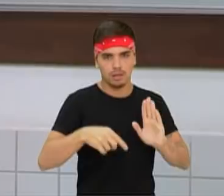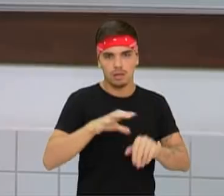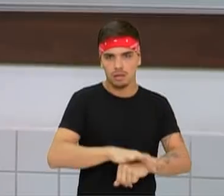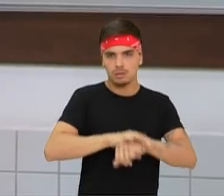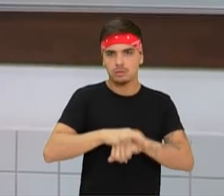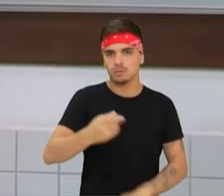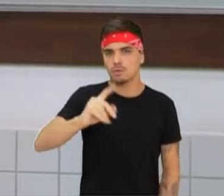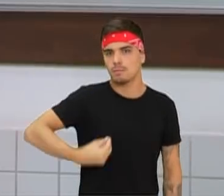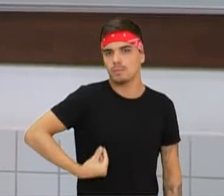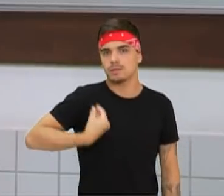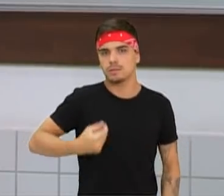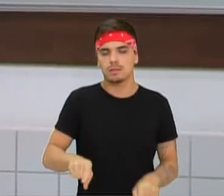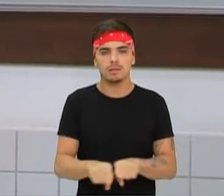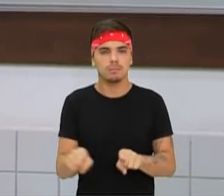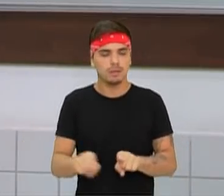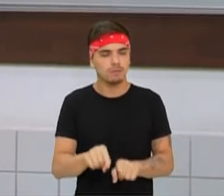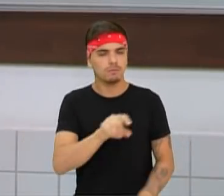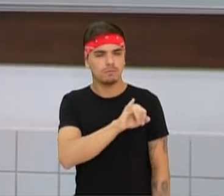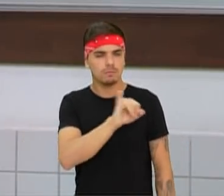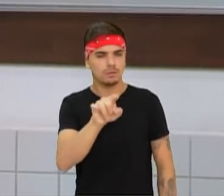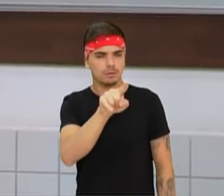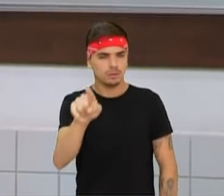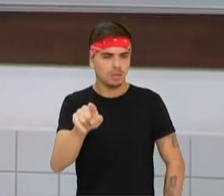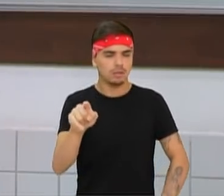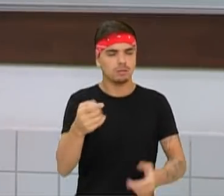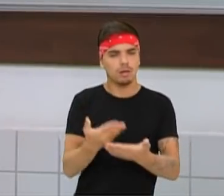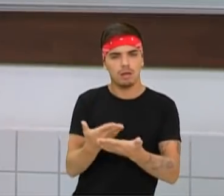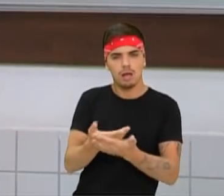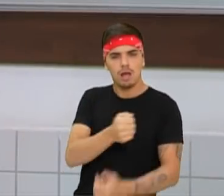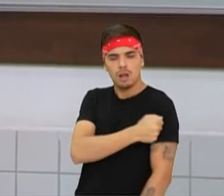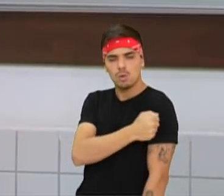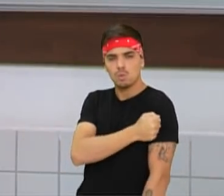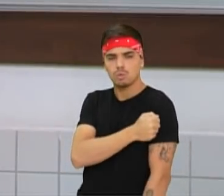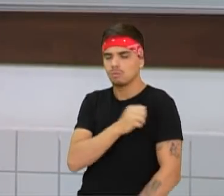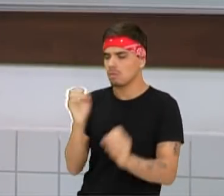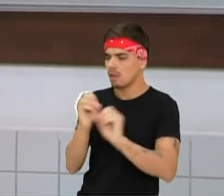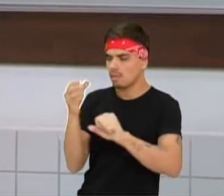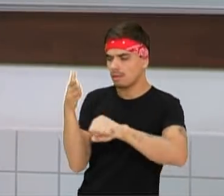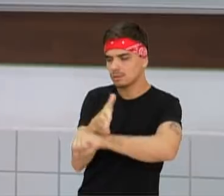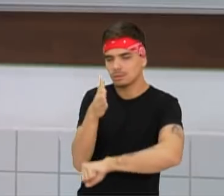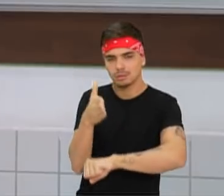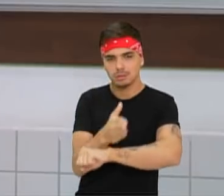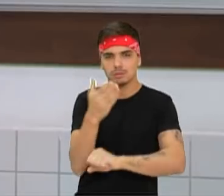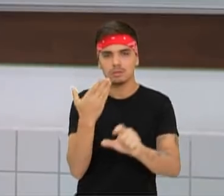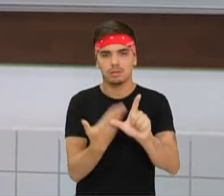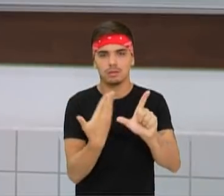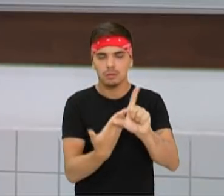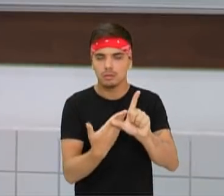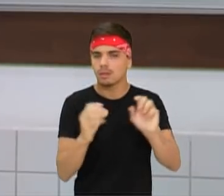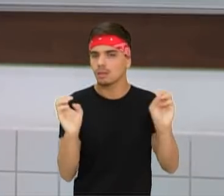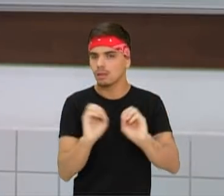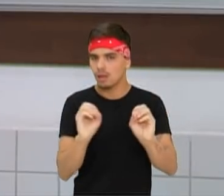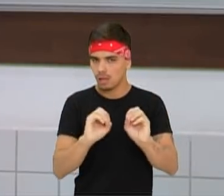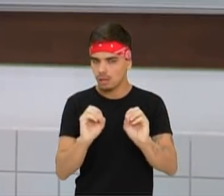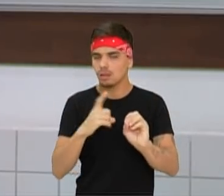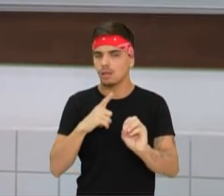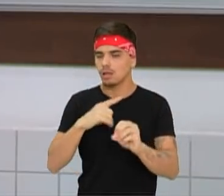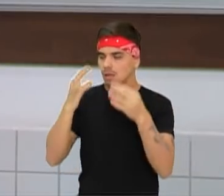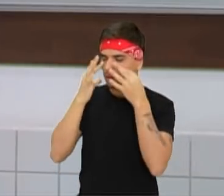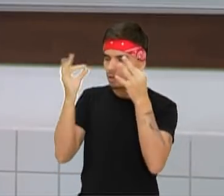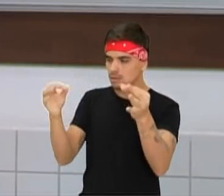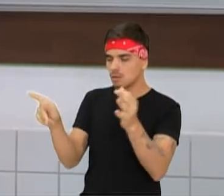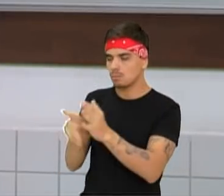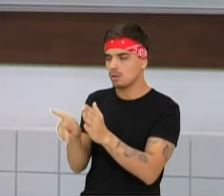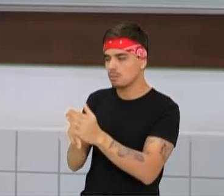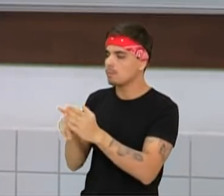sua presença. Quanto você, estudante, que por algum motivo está sem acesso ao aplicativo, fique atento ao